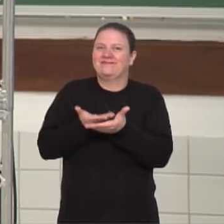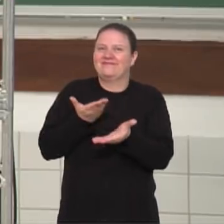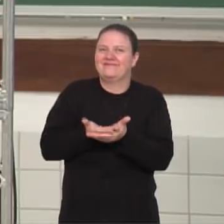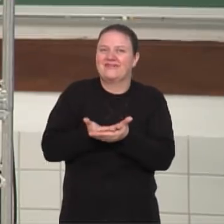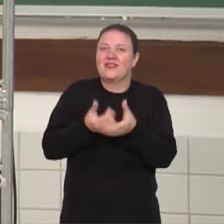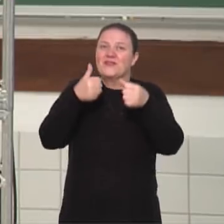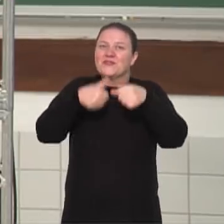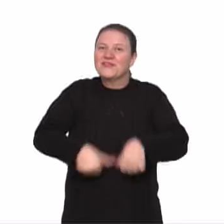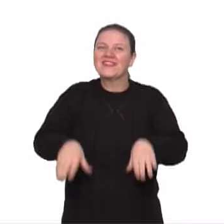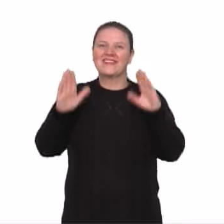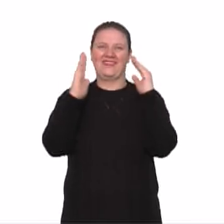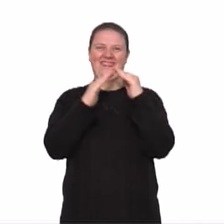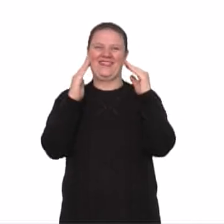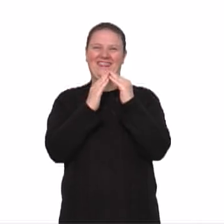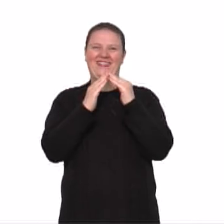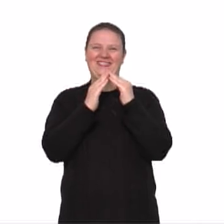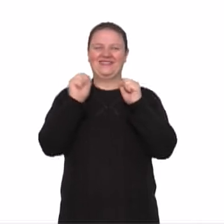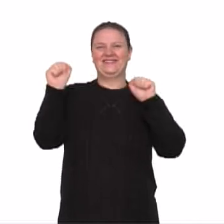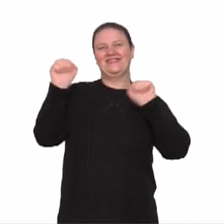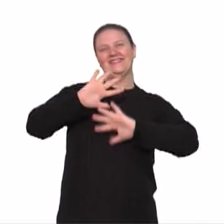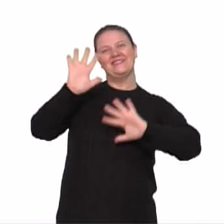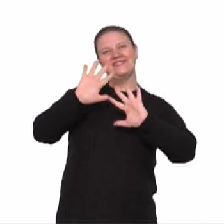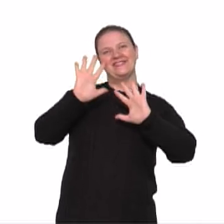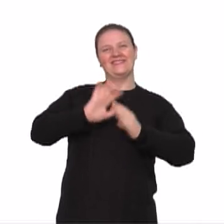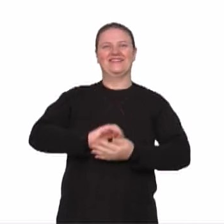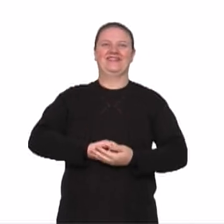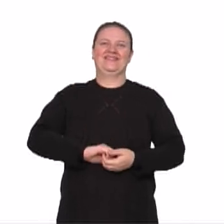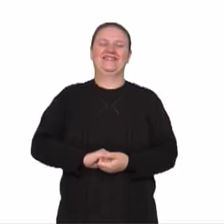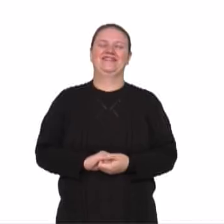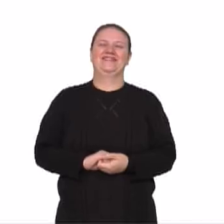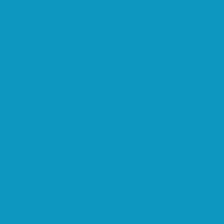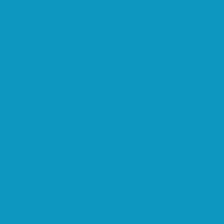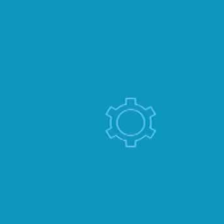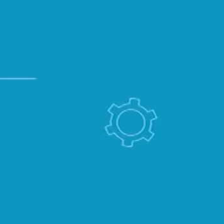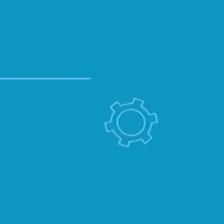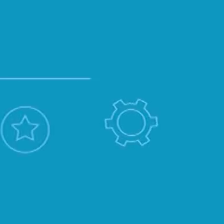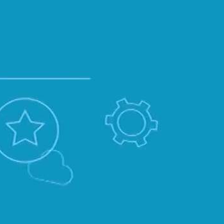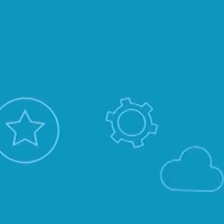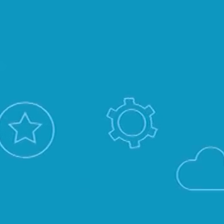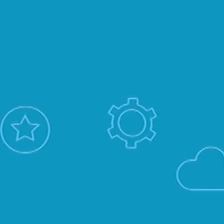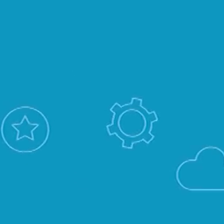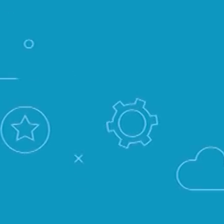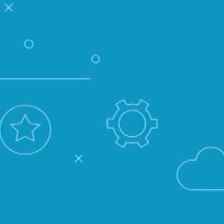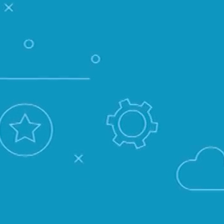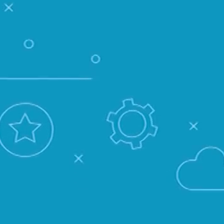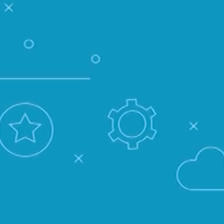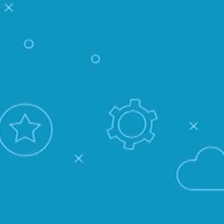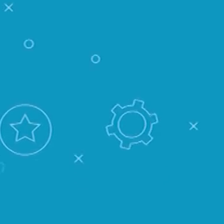casa.